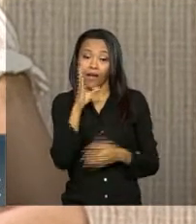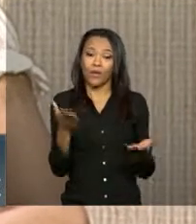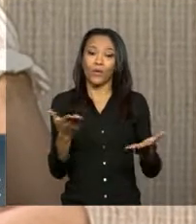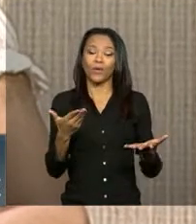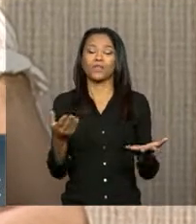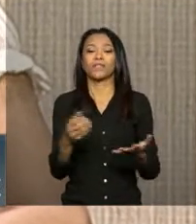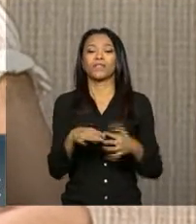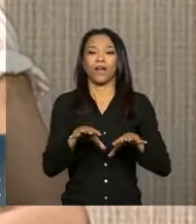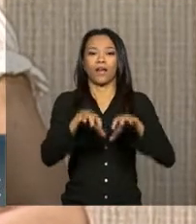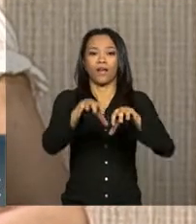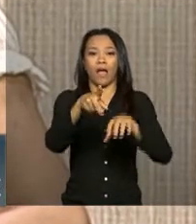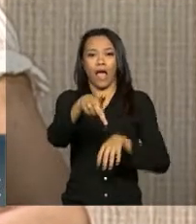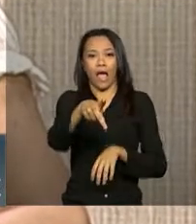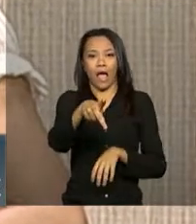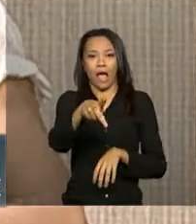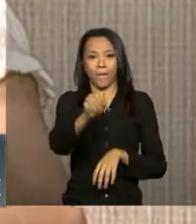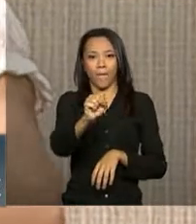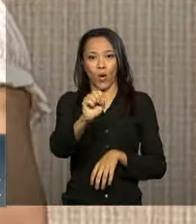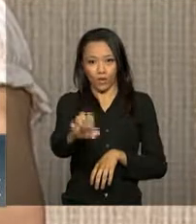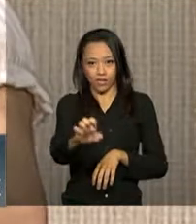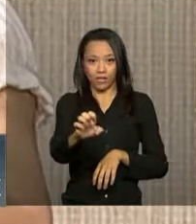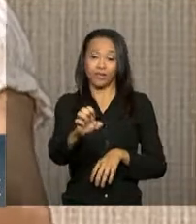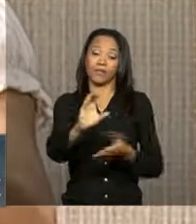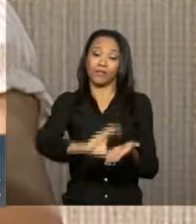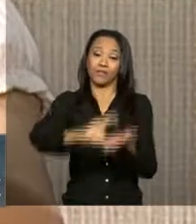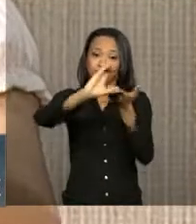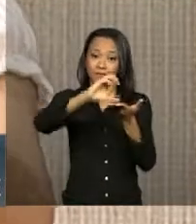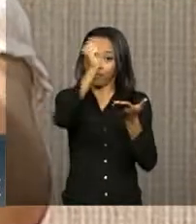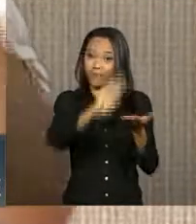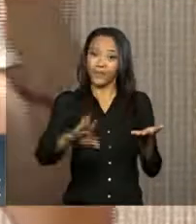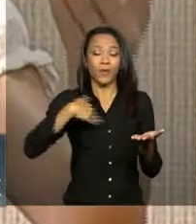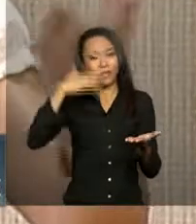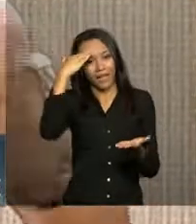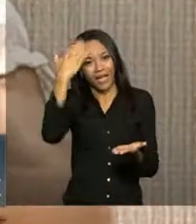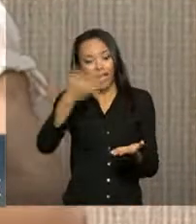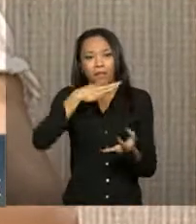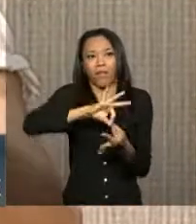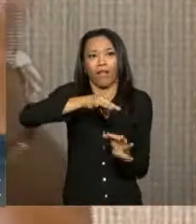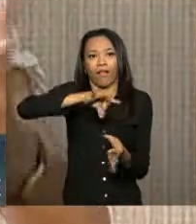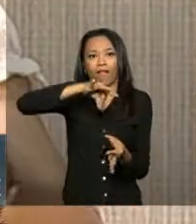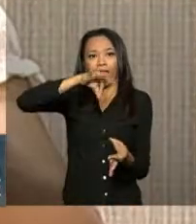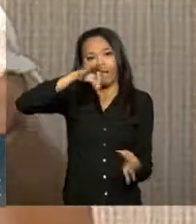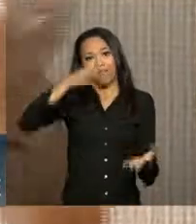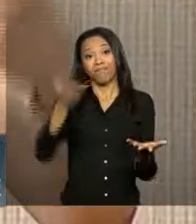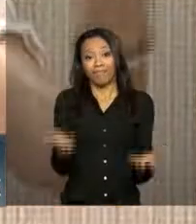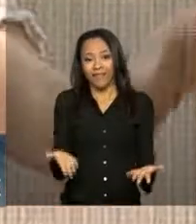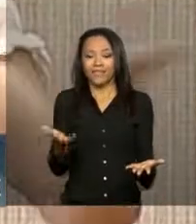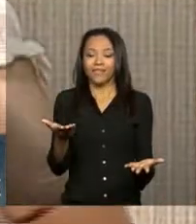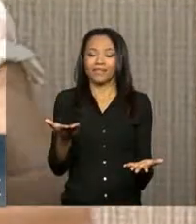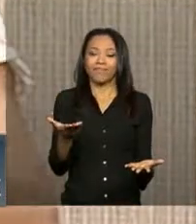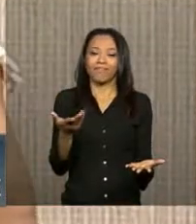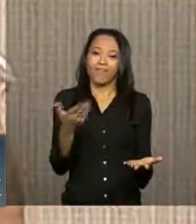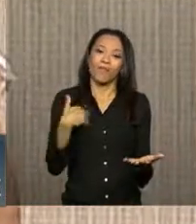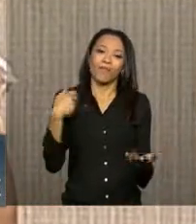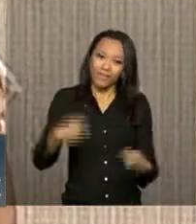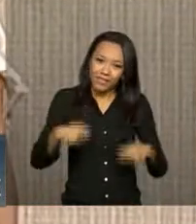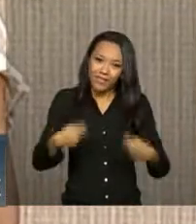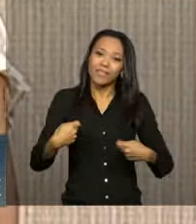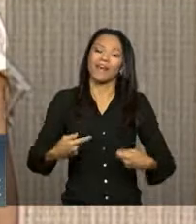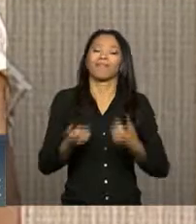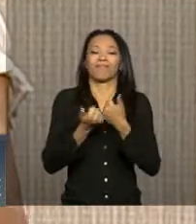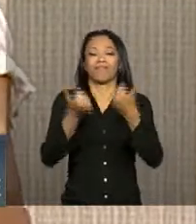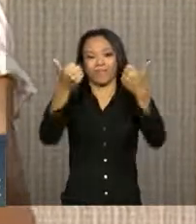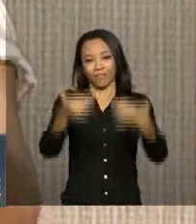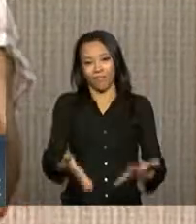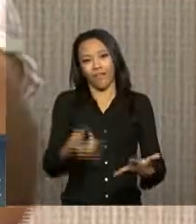posse dos conselheiros nacionais muito obrigada desculpa ter falado tanto assim mas acho que devia a vocês uma prestação